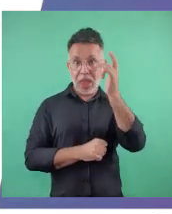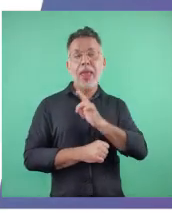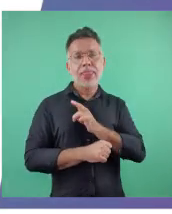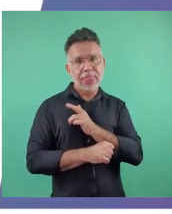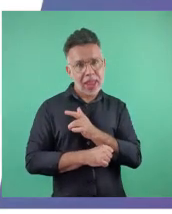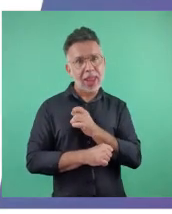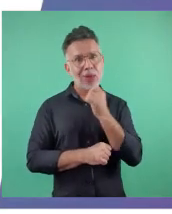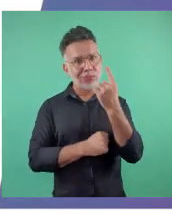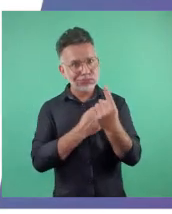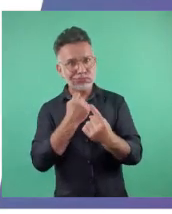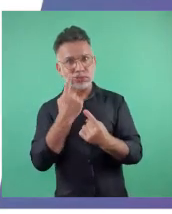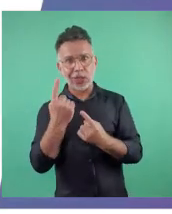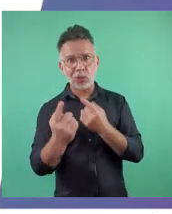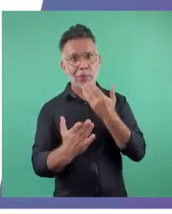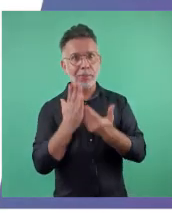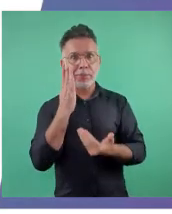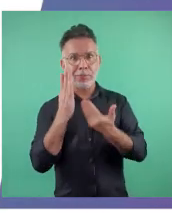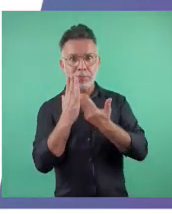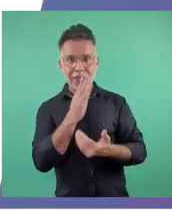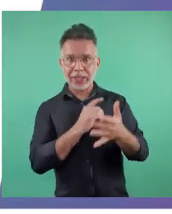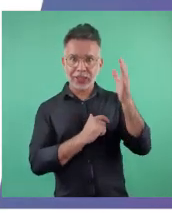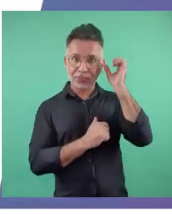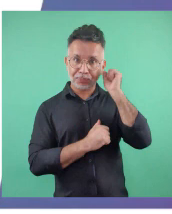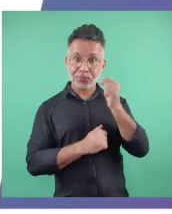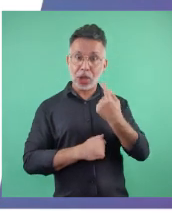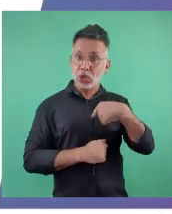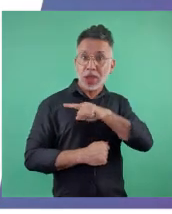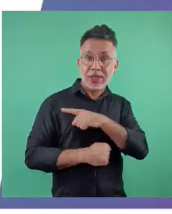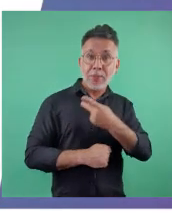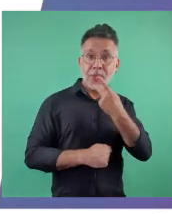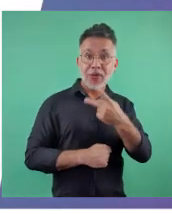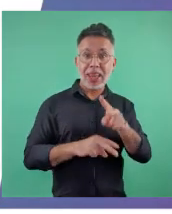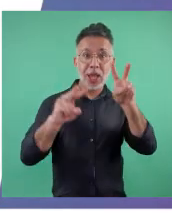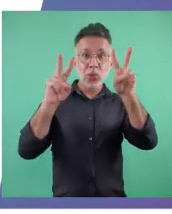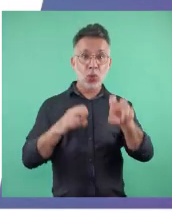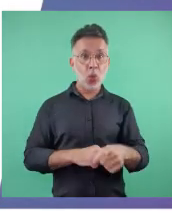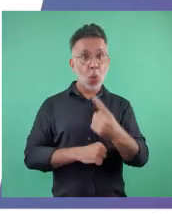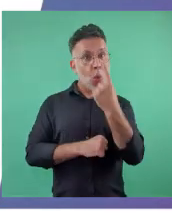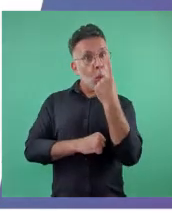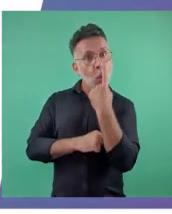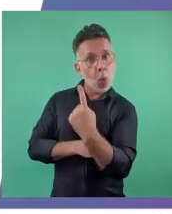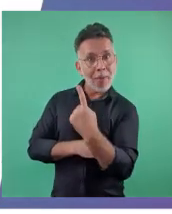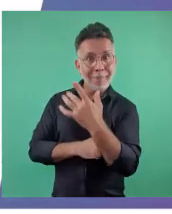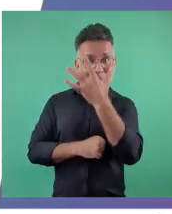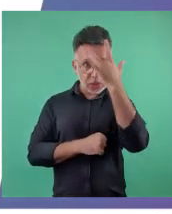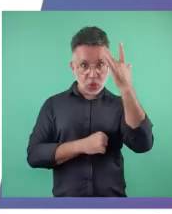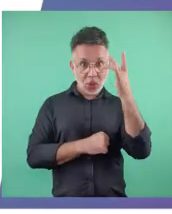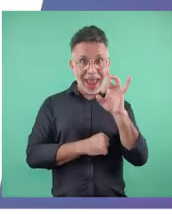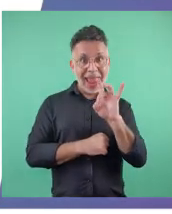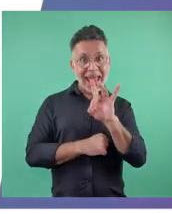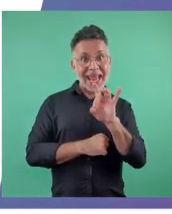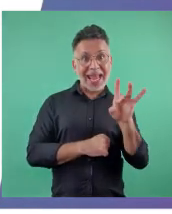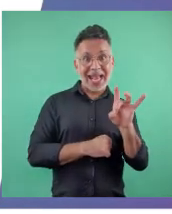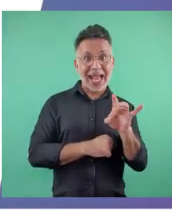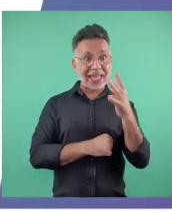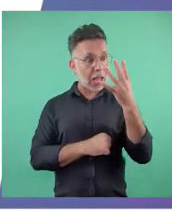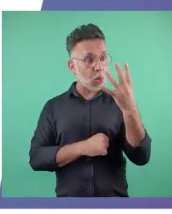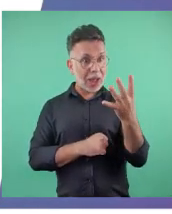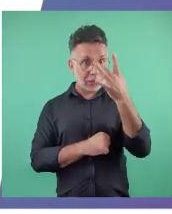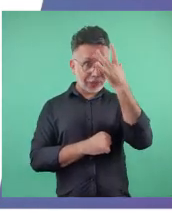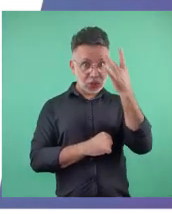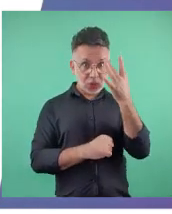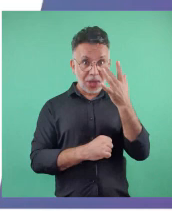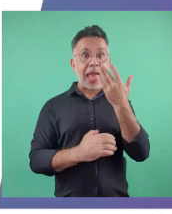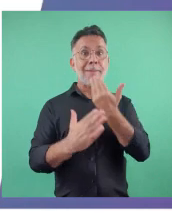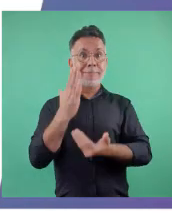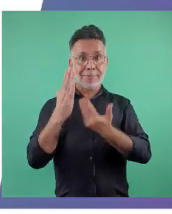auditiva. Nós estamos falando que uma pessoa em cada 4 pessoas terão perda auditiva. Atualmente,